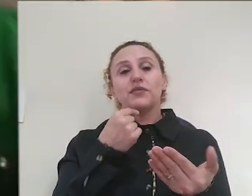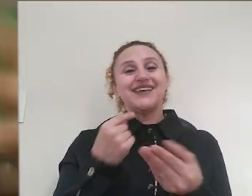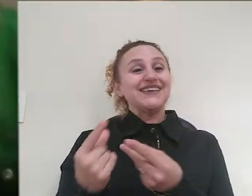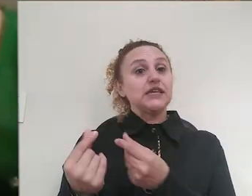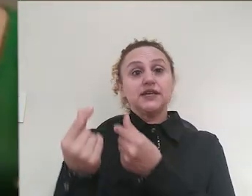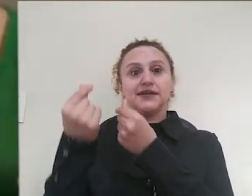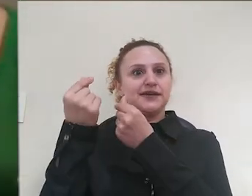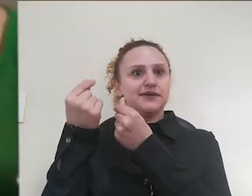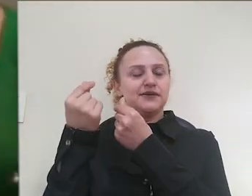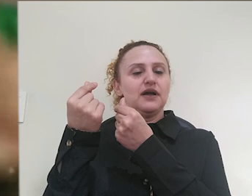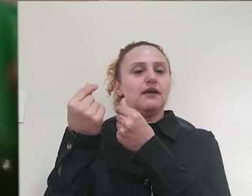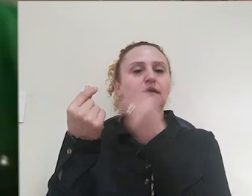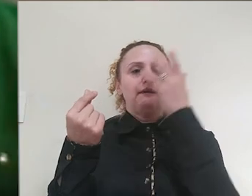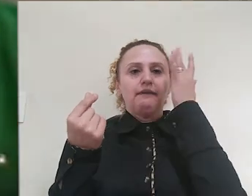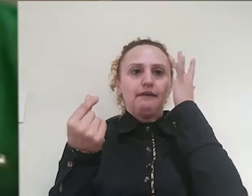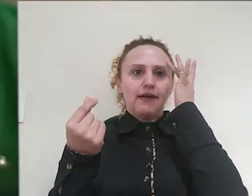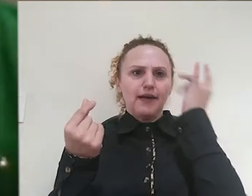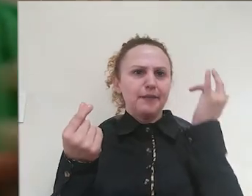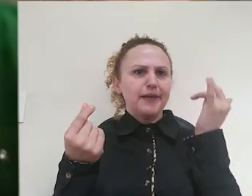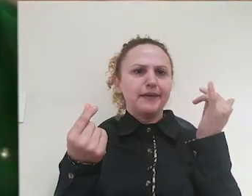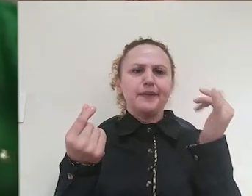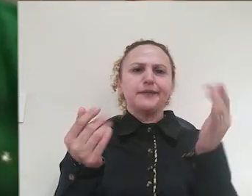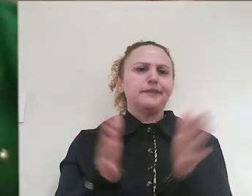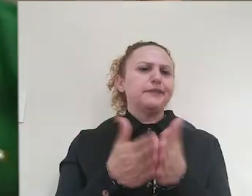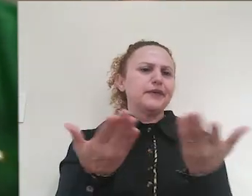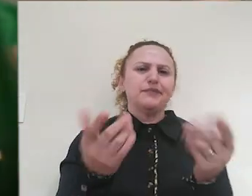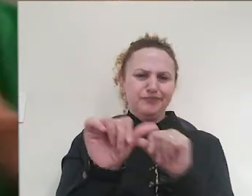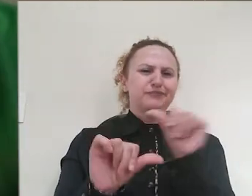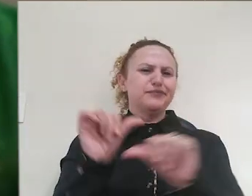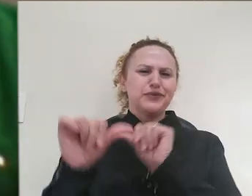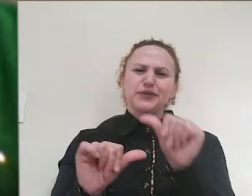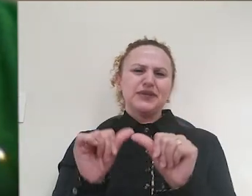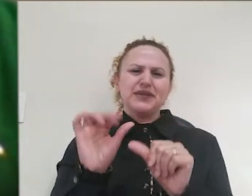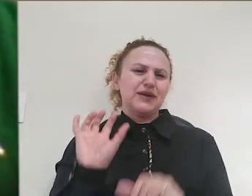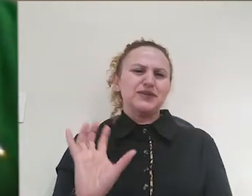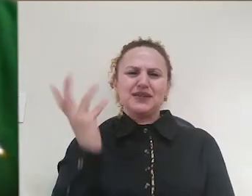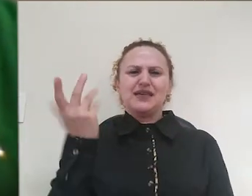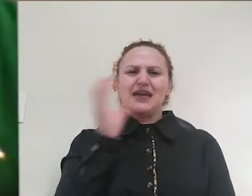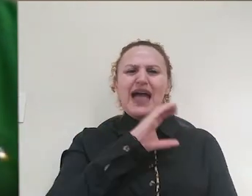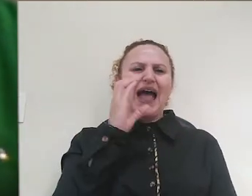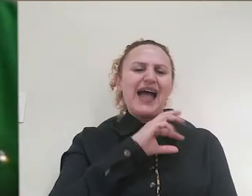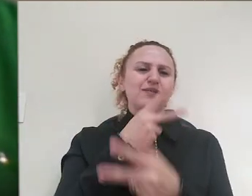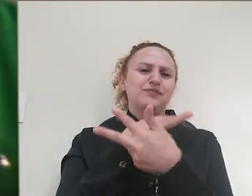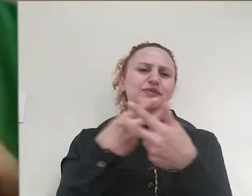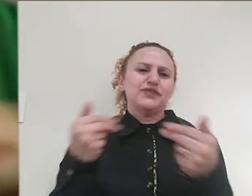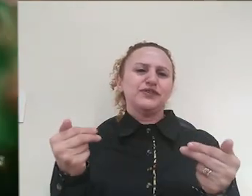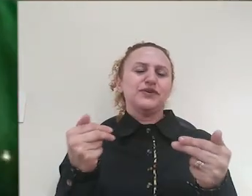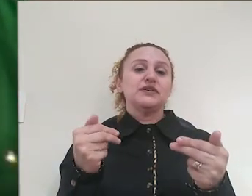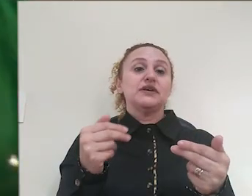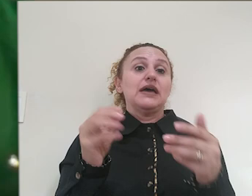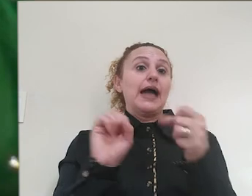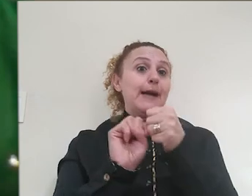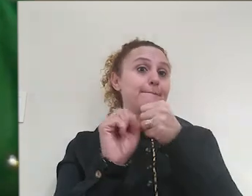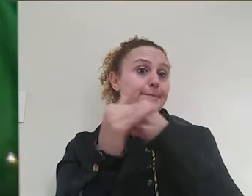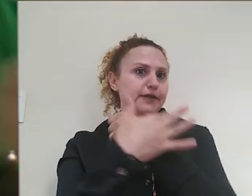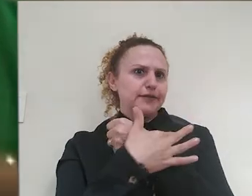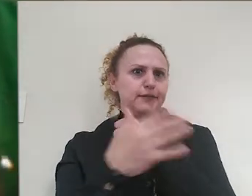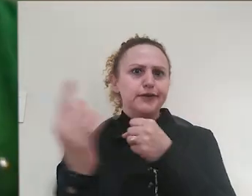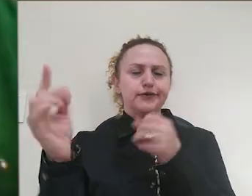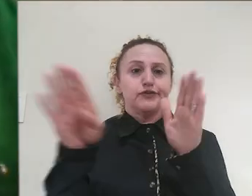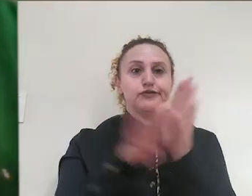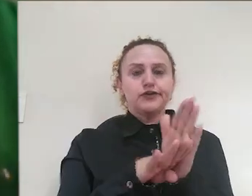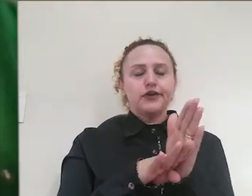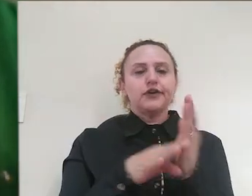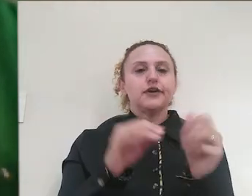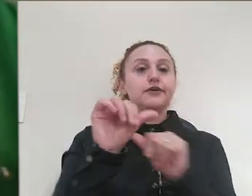Então, nada é para valer, nada é para sempre, tudo acontece muito rápido, né? De repente vem uma pandemia e muda a nossa vida, e hoje a